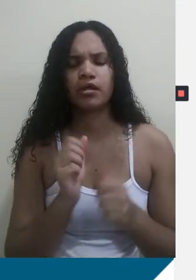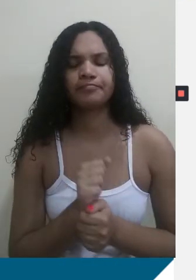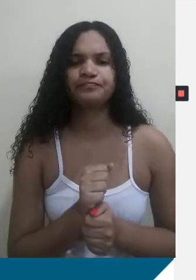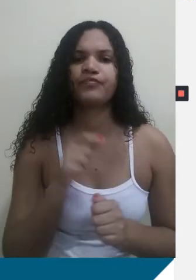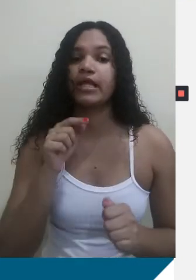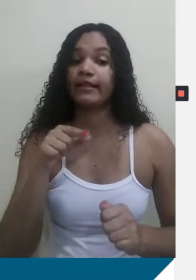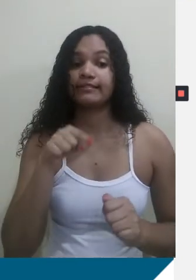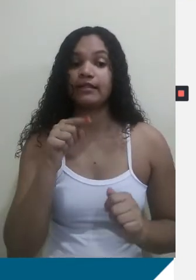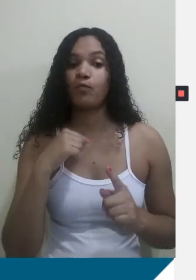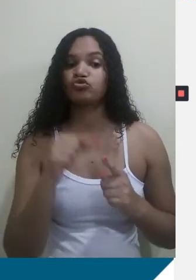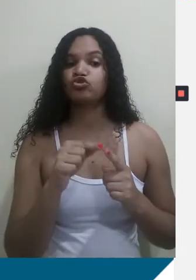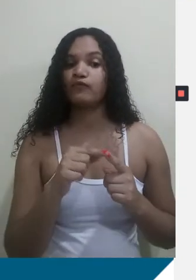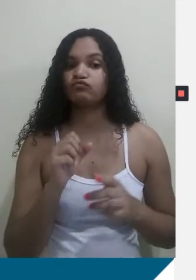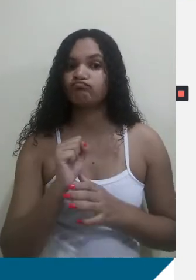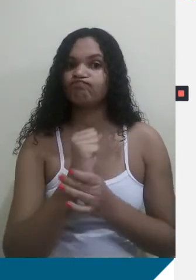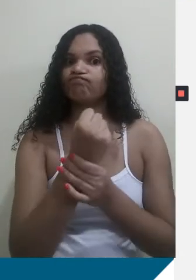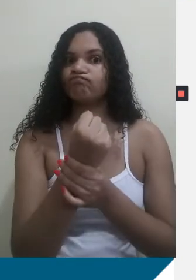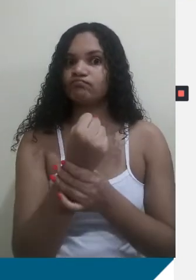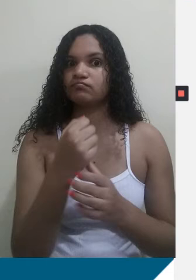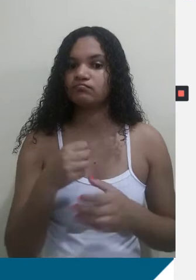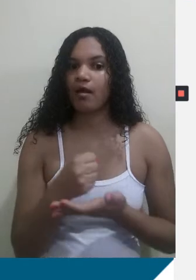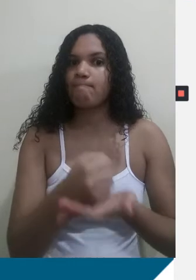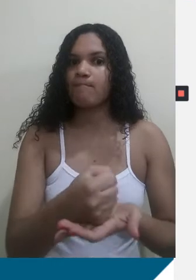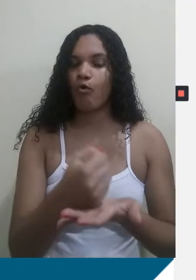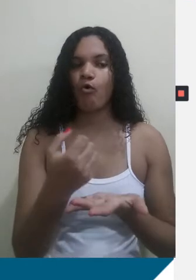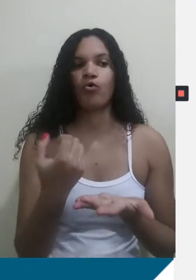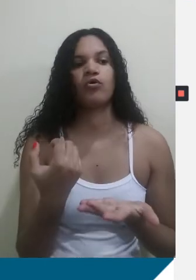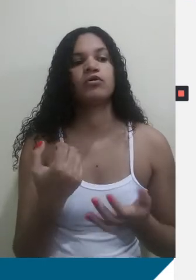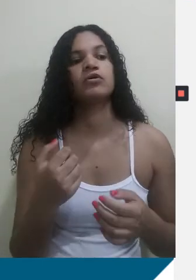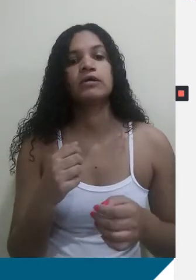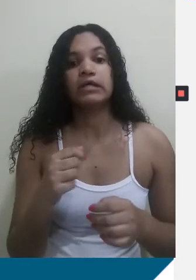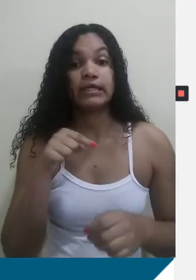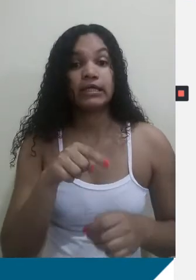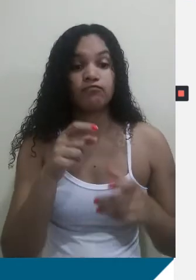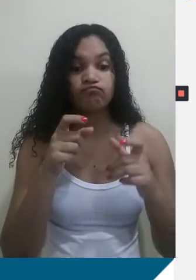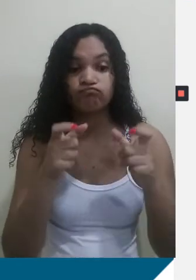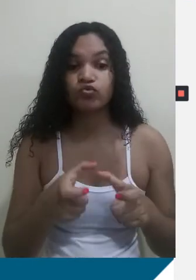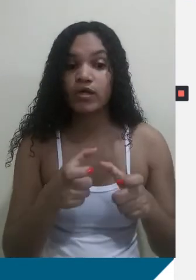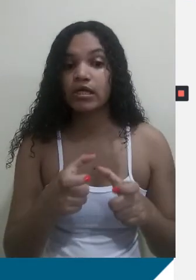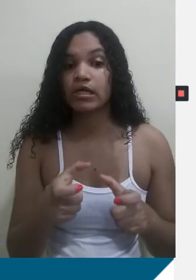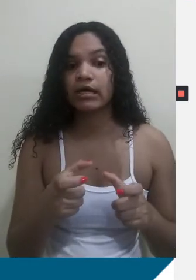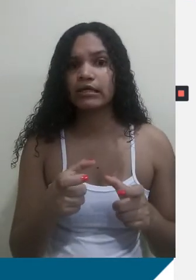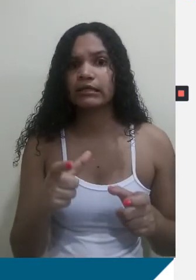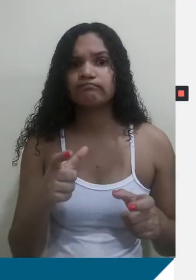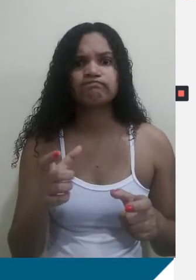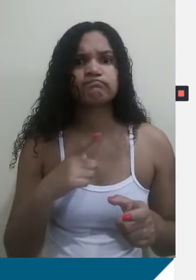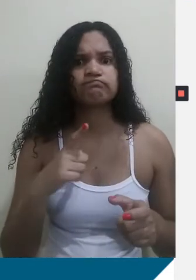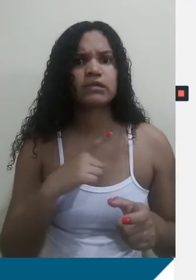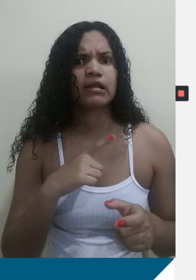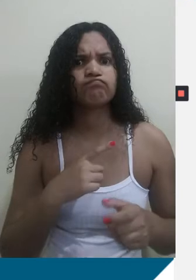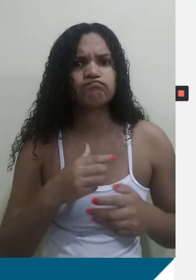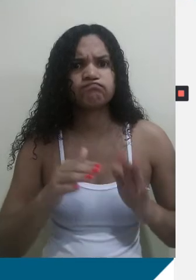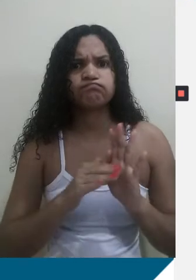função de suporte, rica, no caso das células vegetais, em celulose, rica em celulose, e tem a